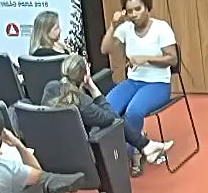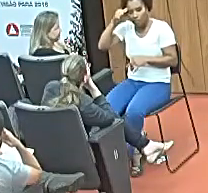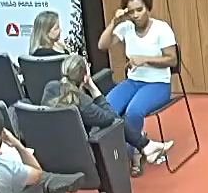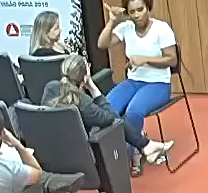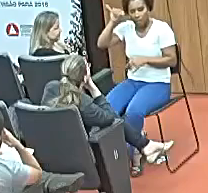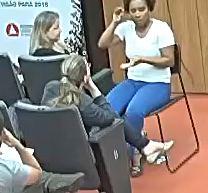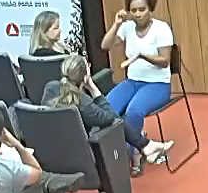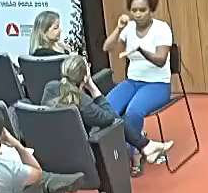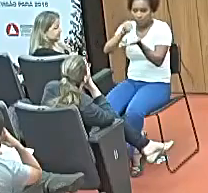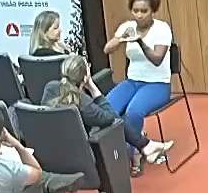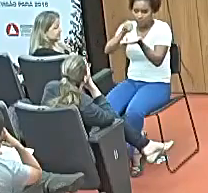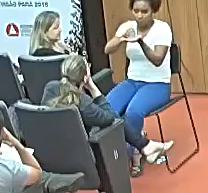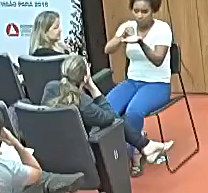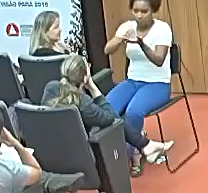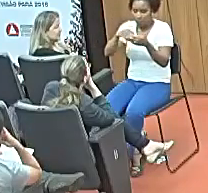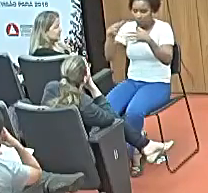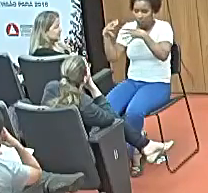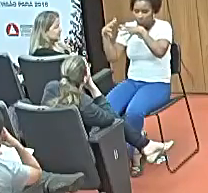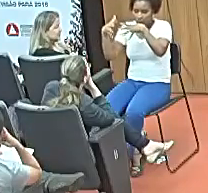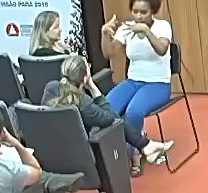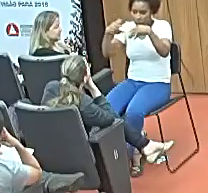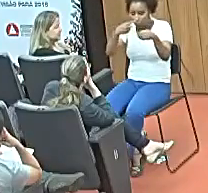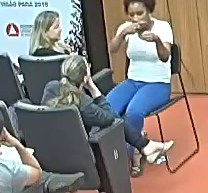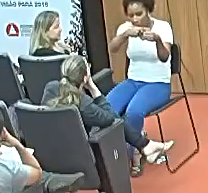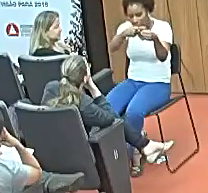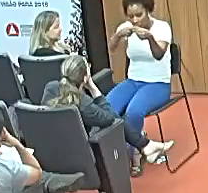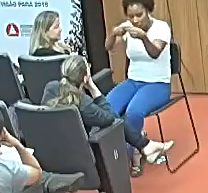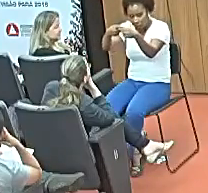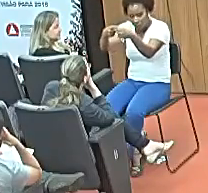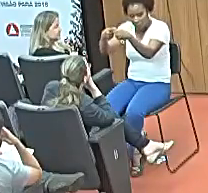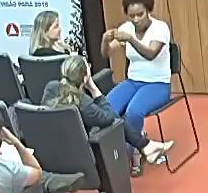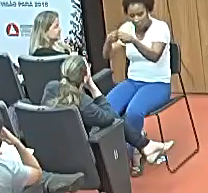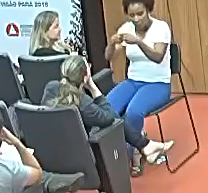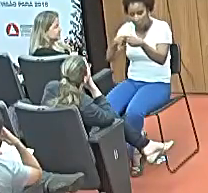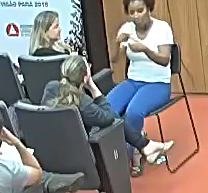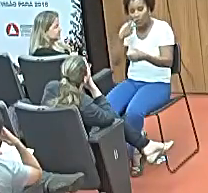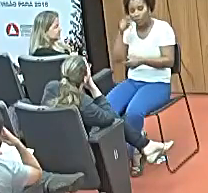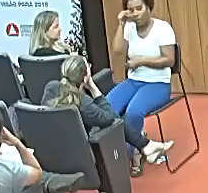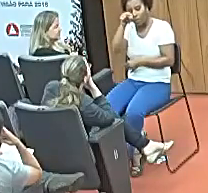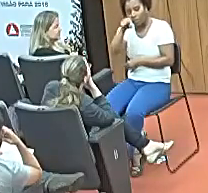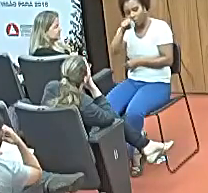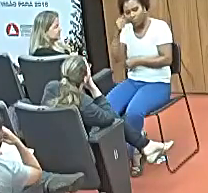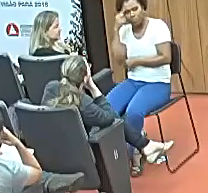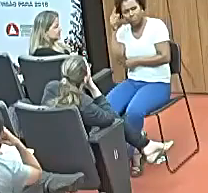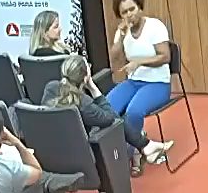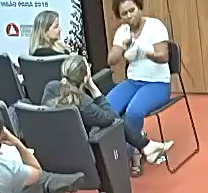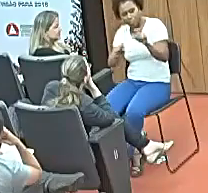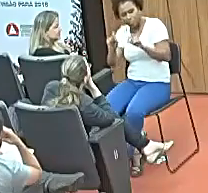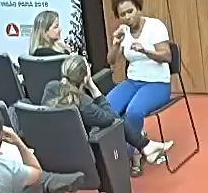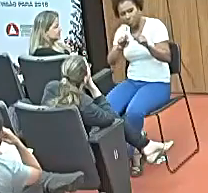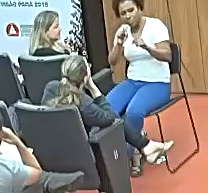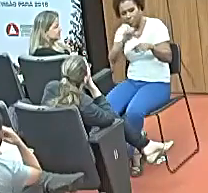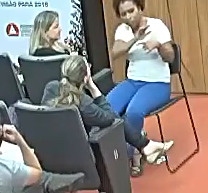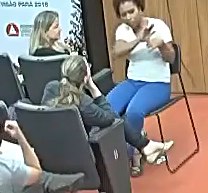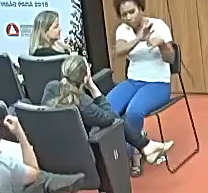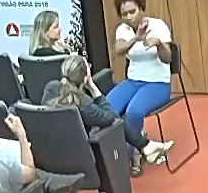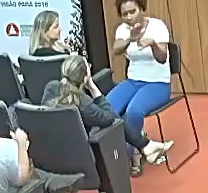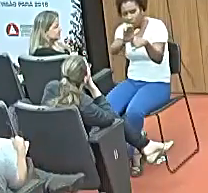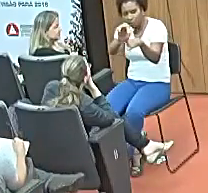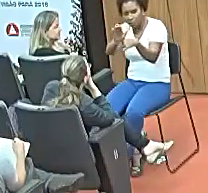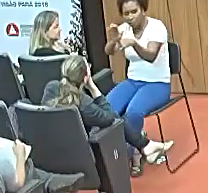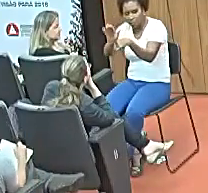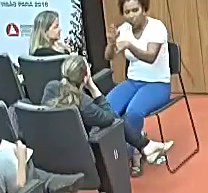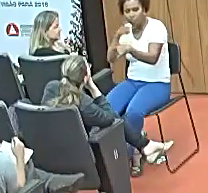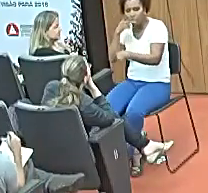ação 1032 que prevê a construção de reservatórios de médio e pequeno porte de sete